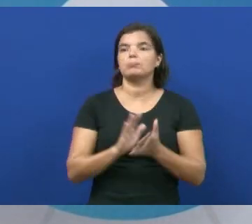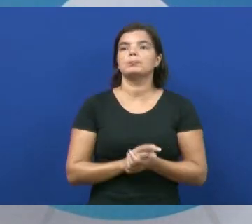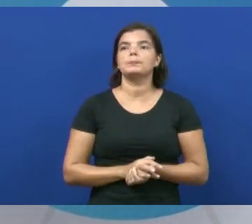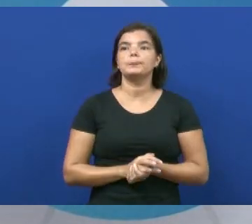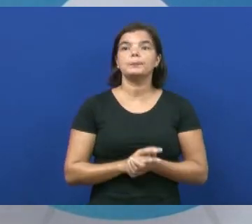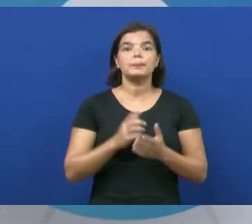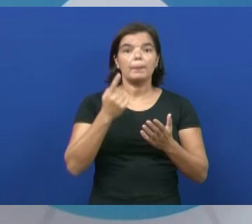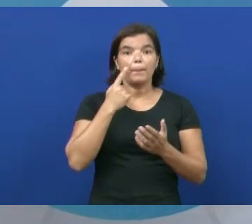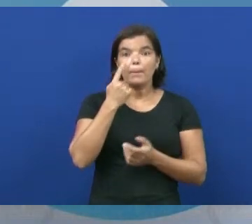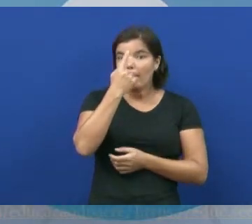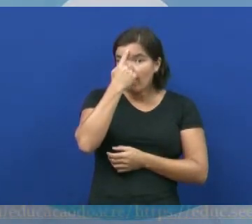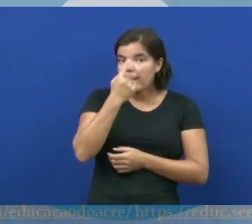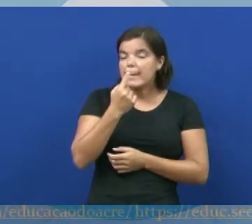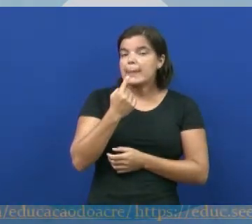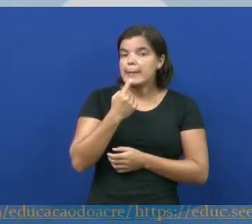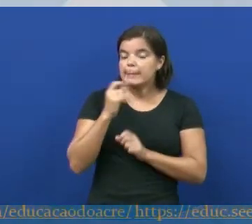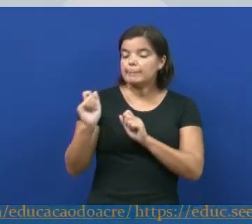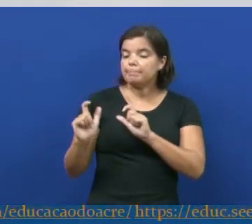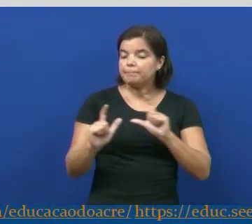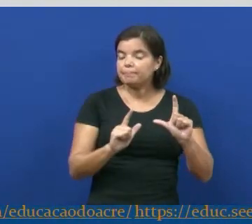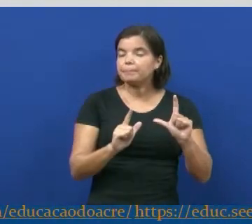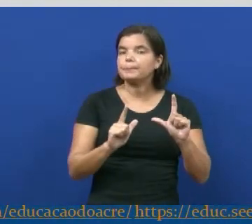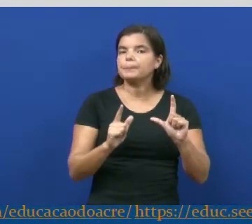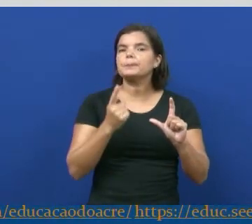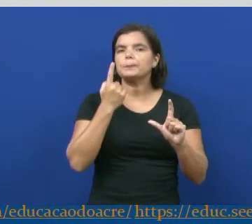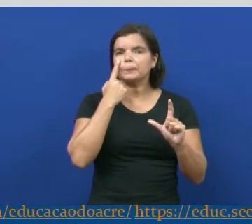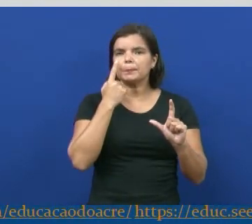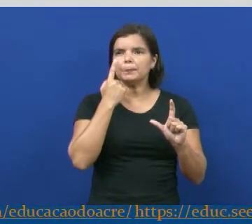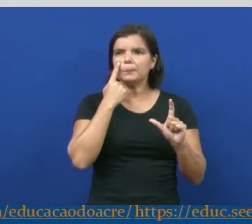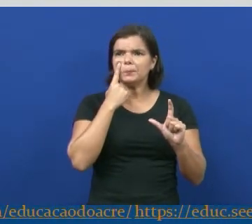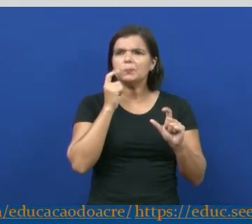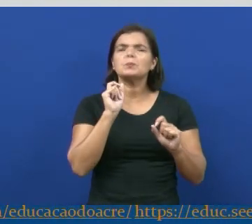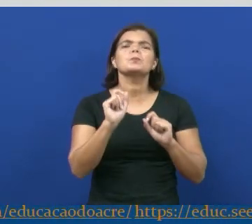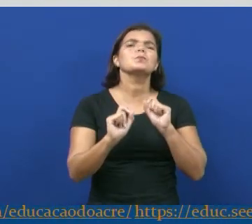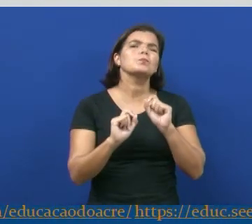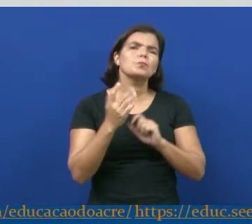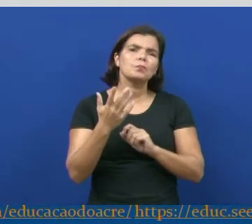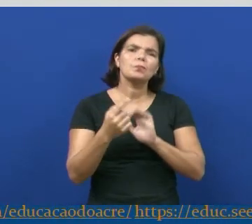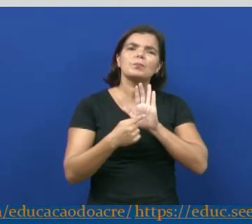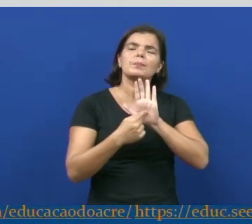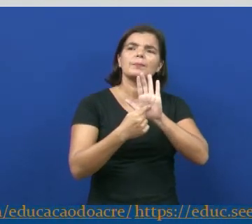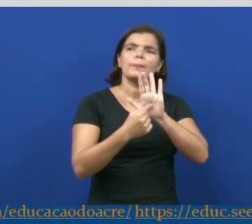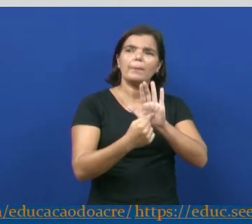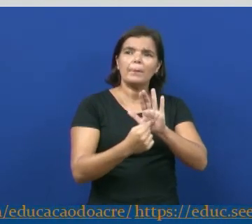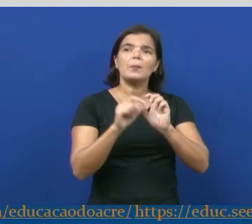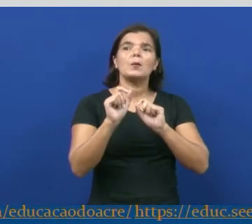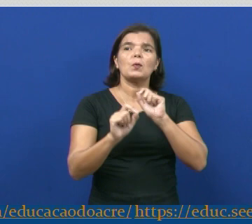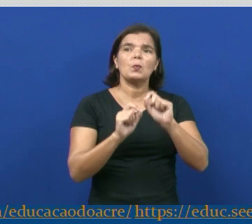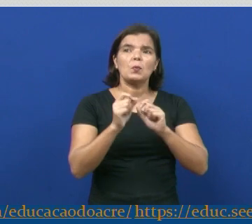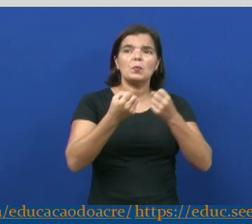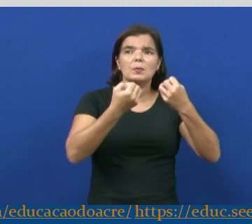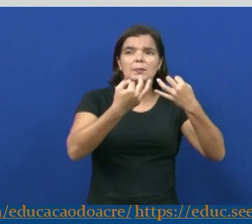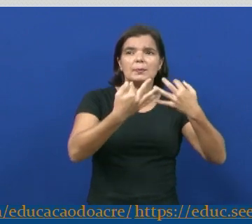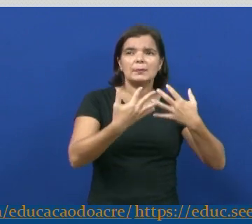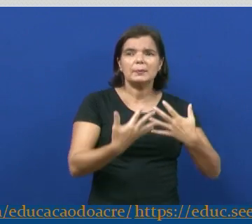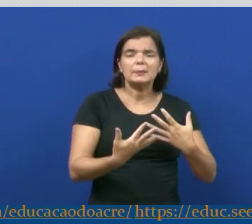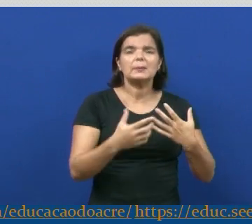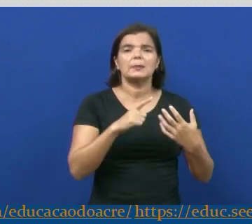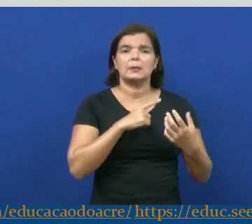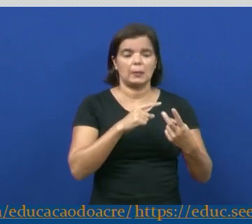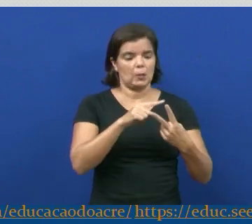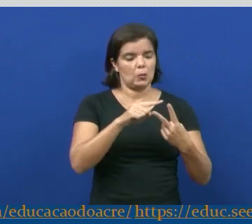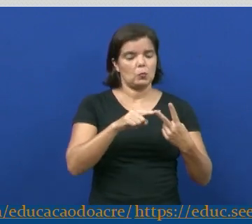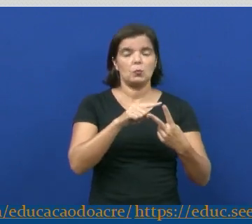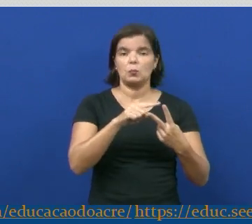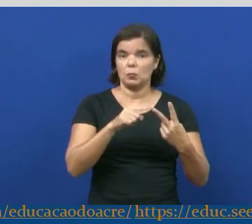pessoal, nessa imagem aqui nós podemos observar, né, que o que ela menciona, né, falando aí, né, tem